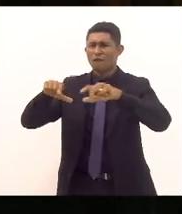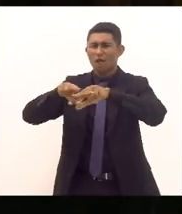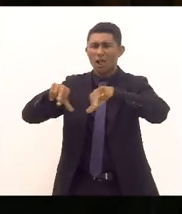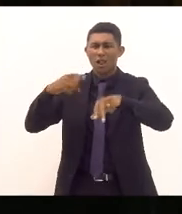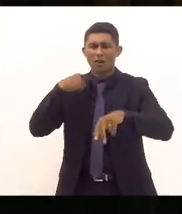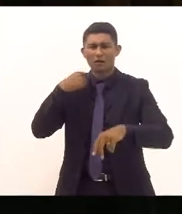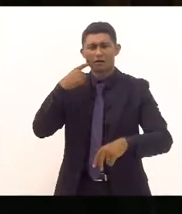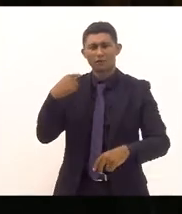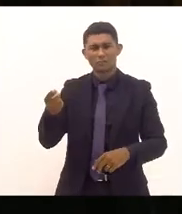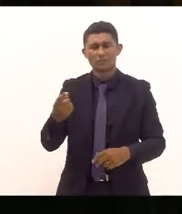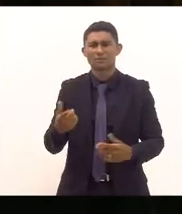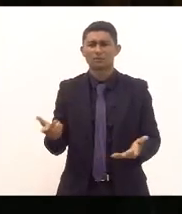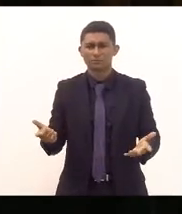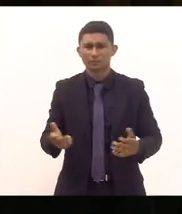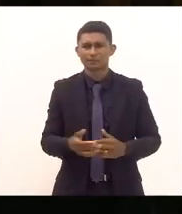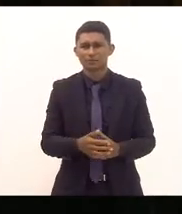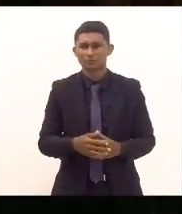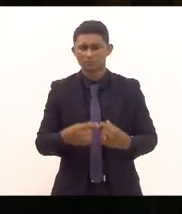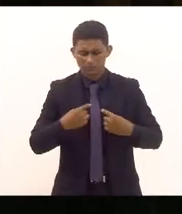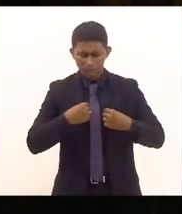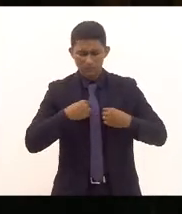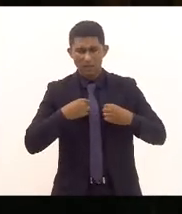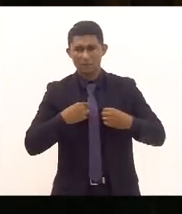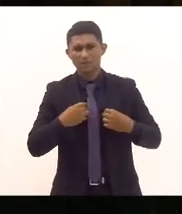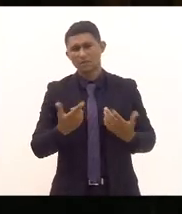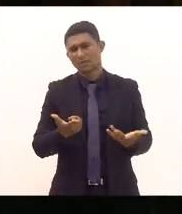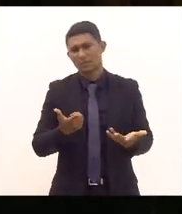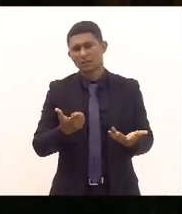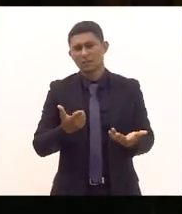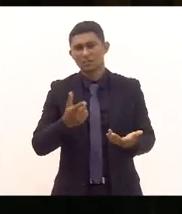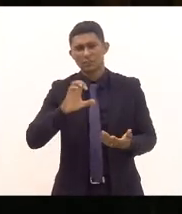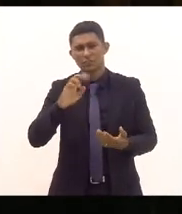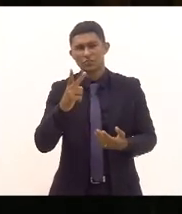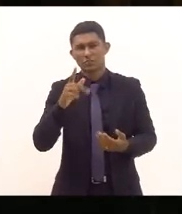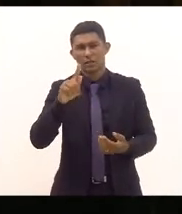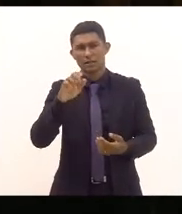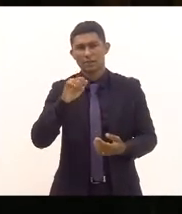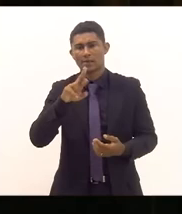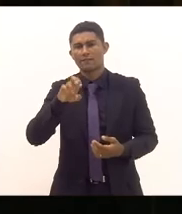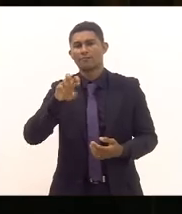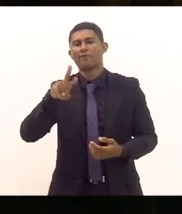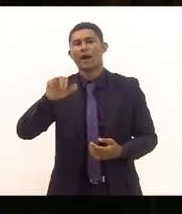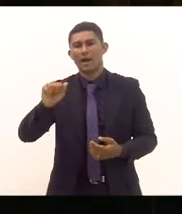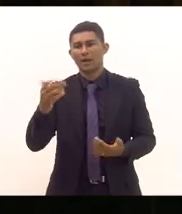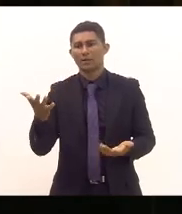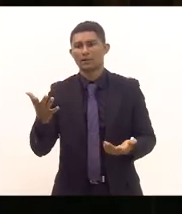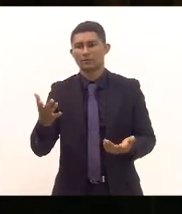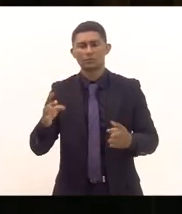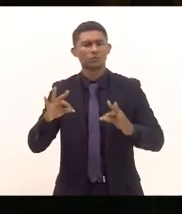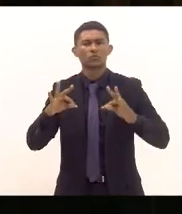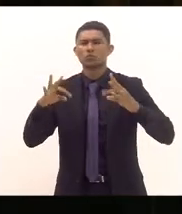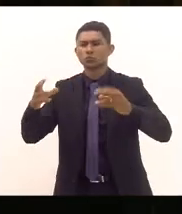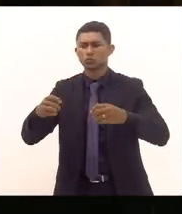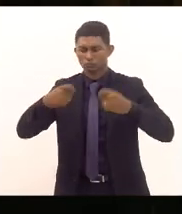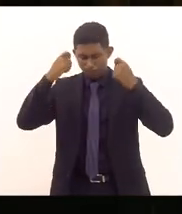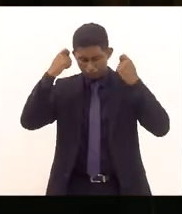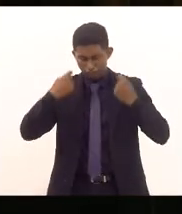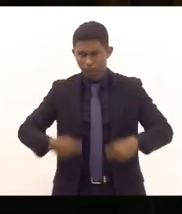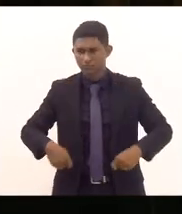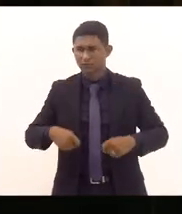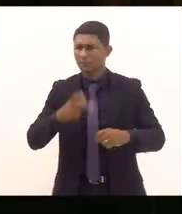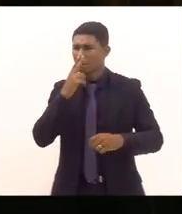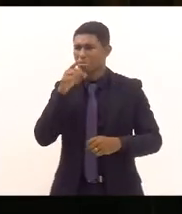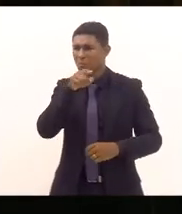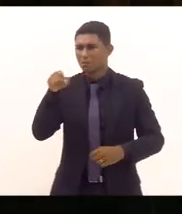mais horrendas possível era camisa de Che Guevara todos os jovens lobotomizados travestidos de militantes ideológicos de